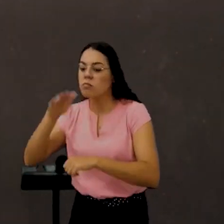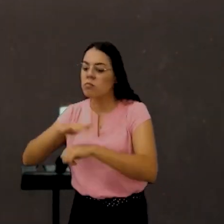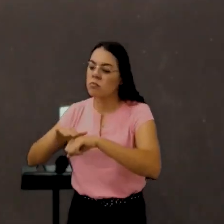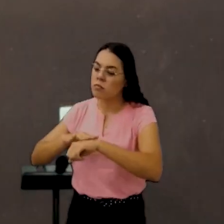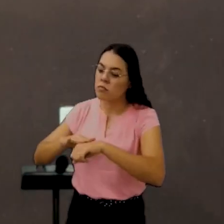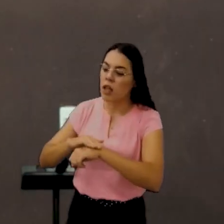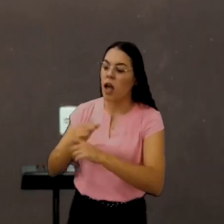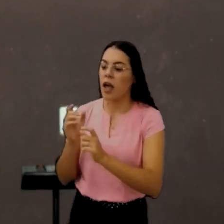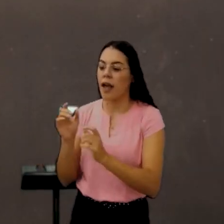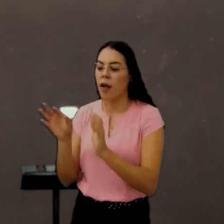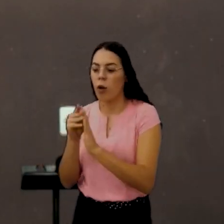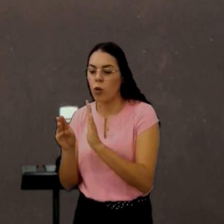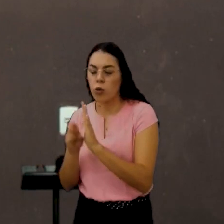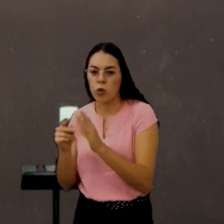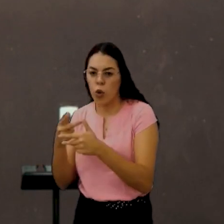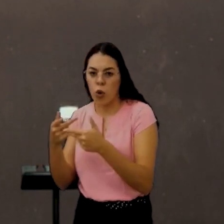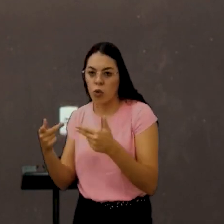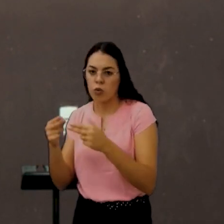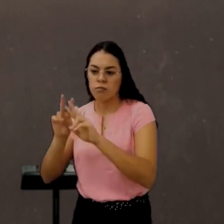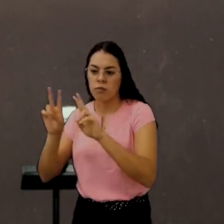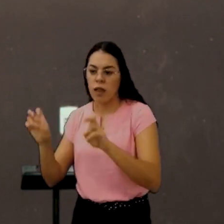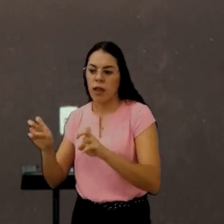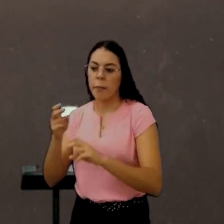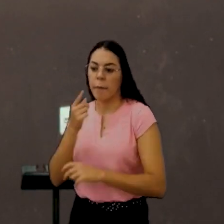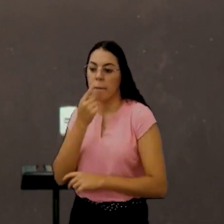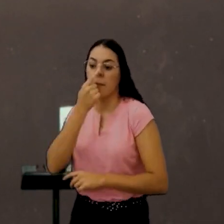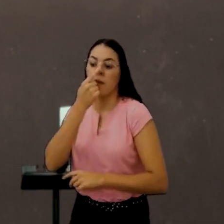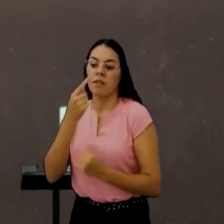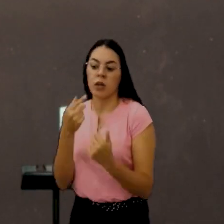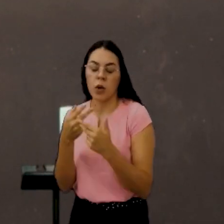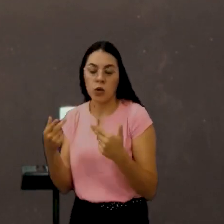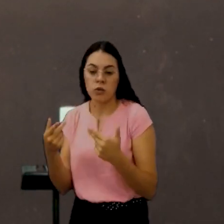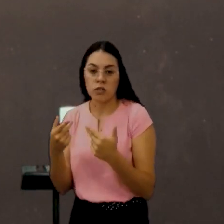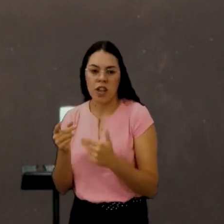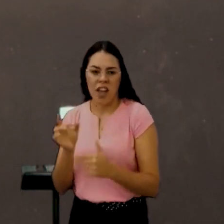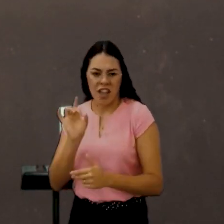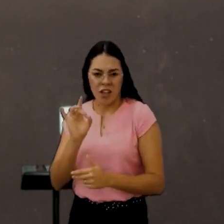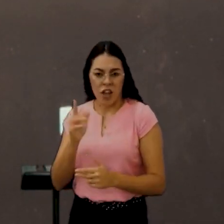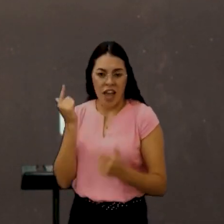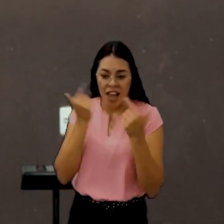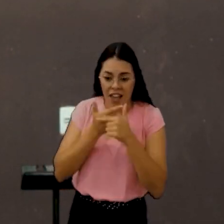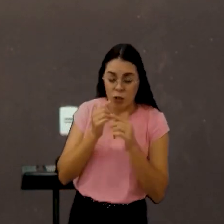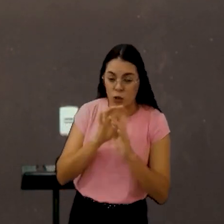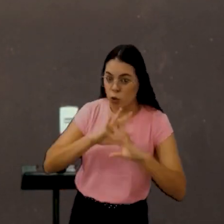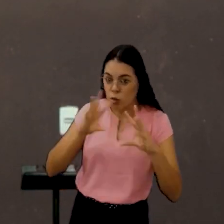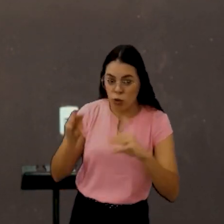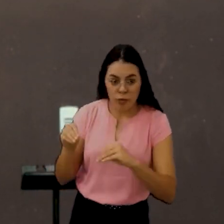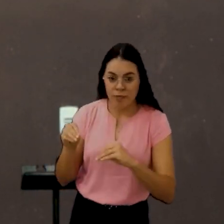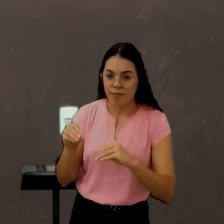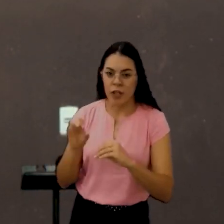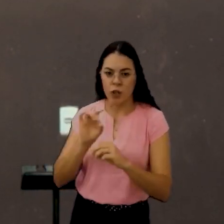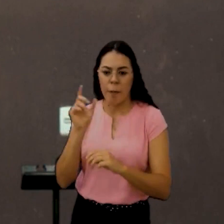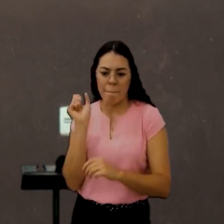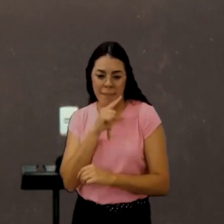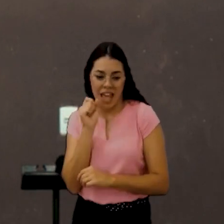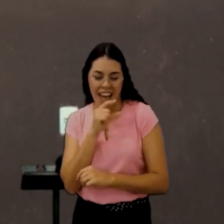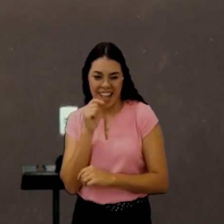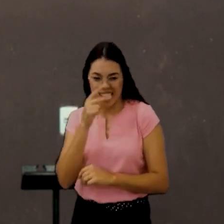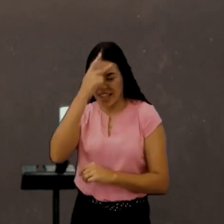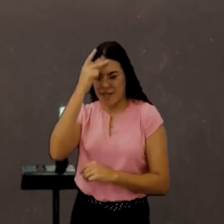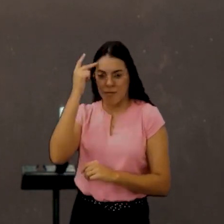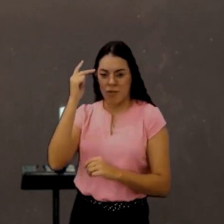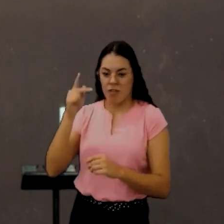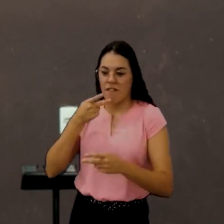nossos assuntos, das nossas preferências. Nós não rimos de tudo, de toda piada que aquela